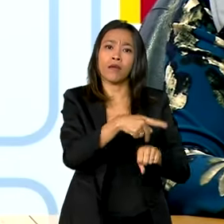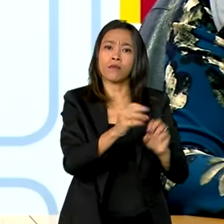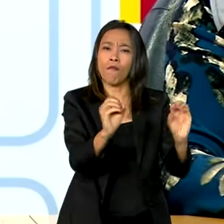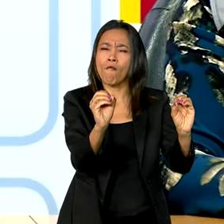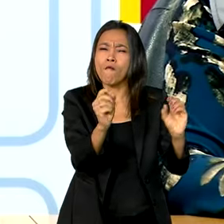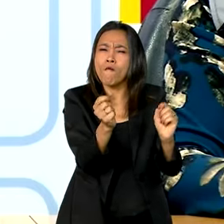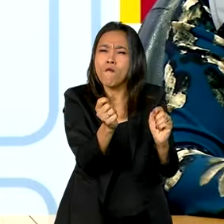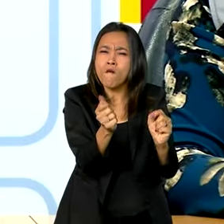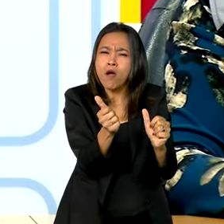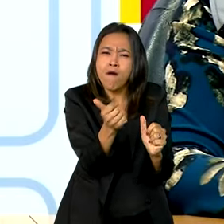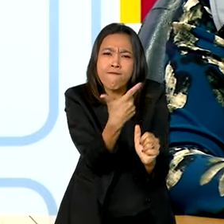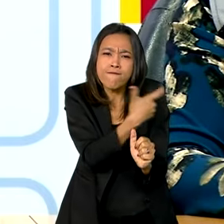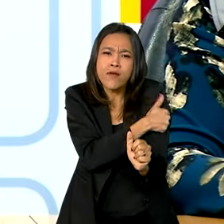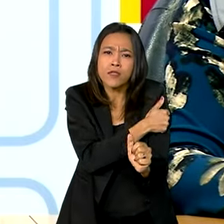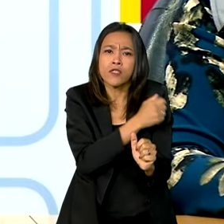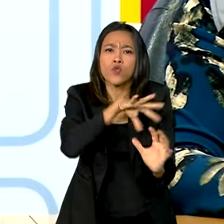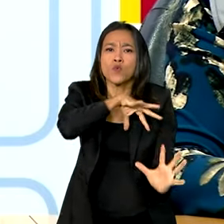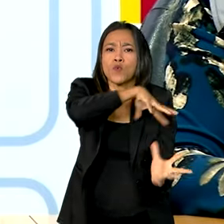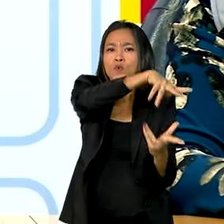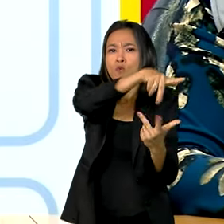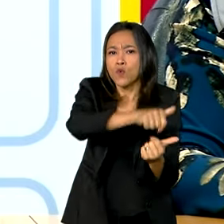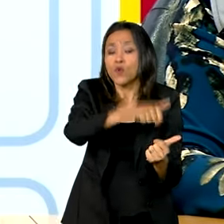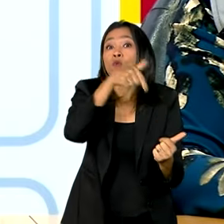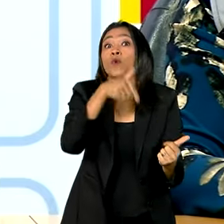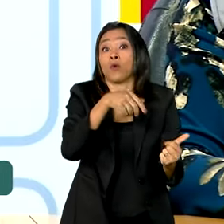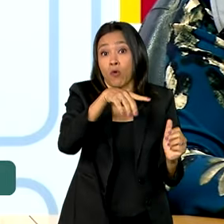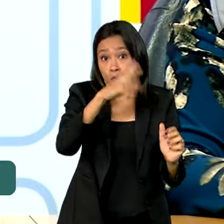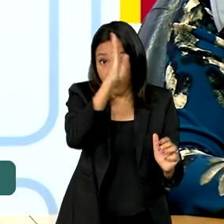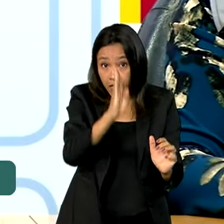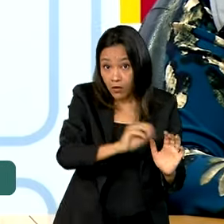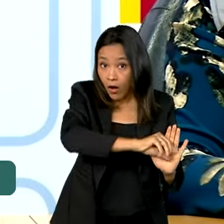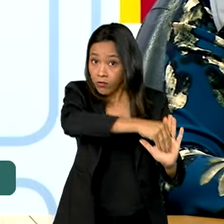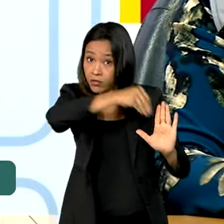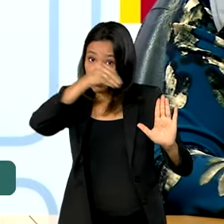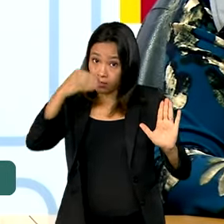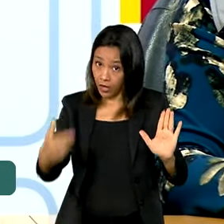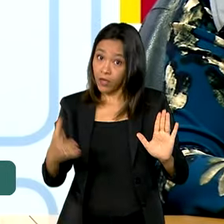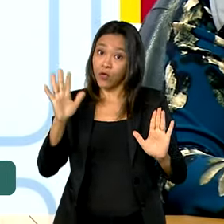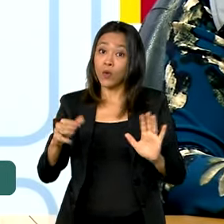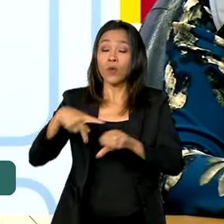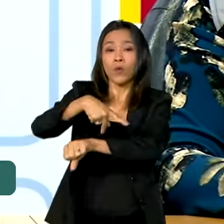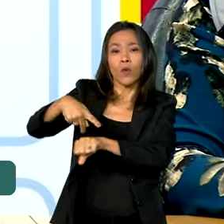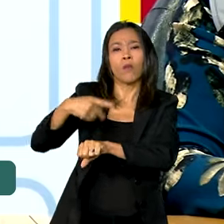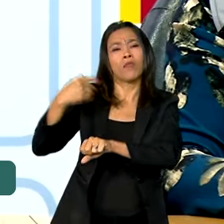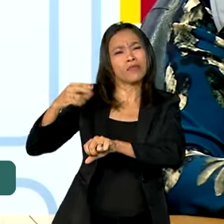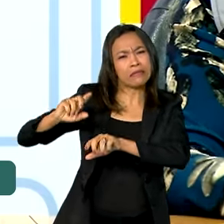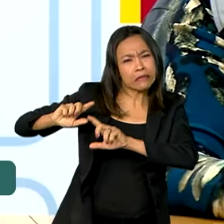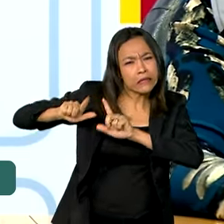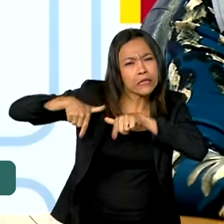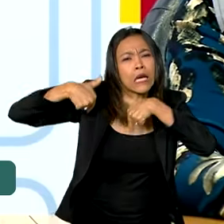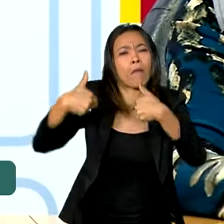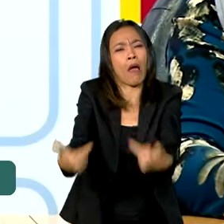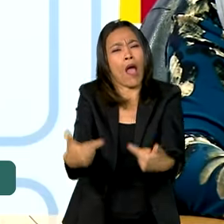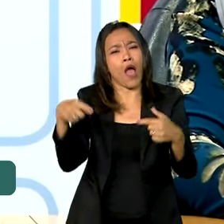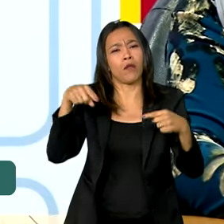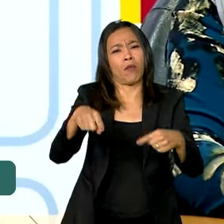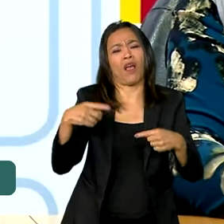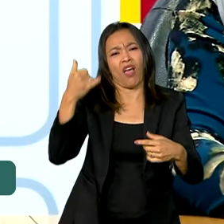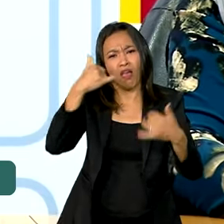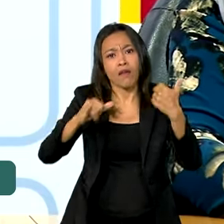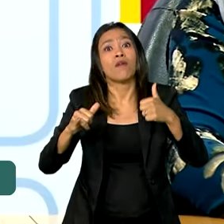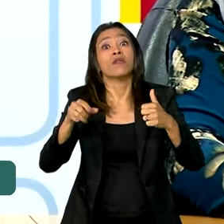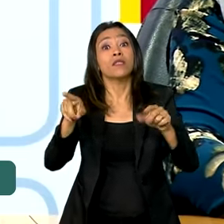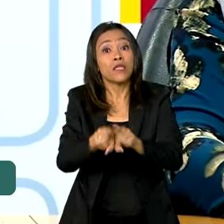mundo, fruto de um trabalho tanto de combate ao negacionismo, quanto também fruto de